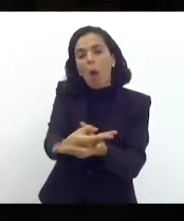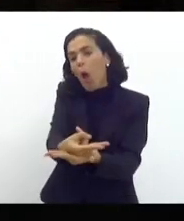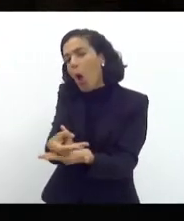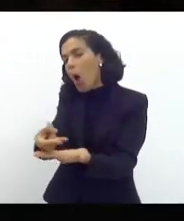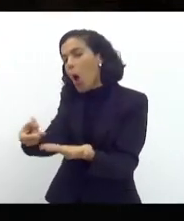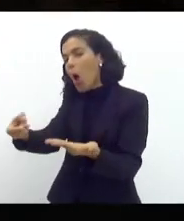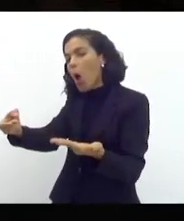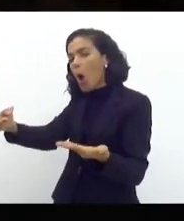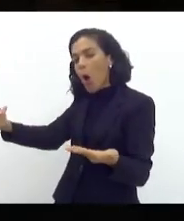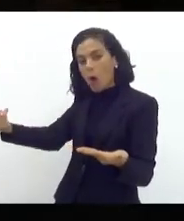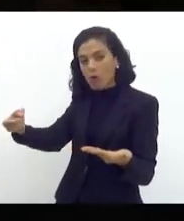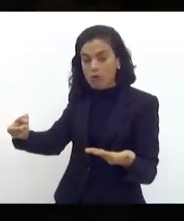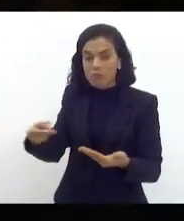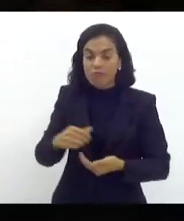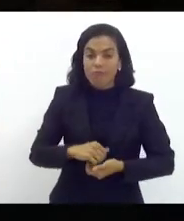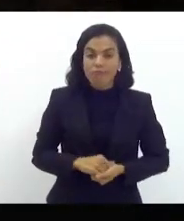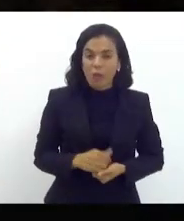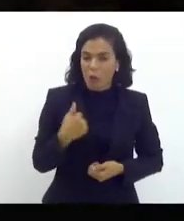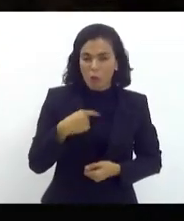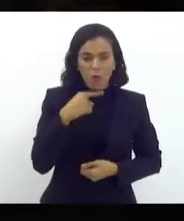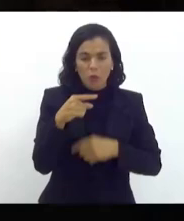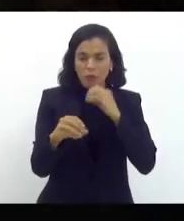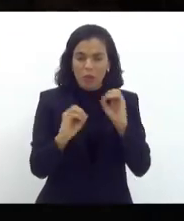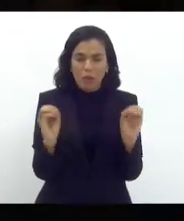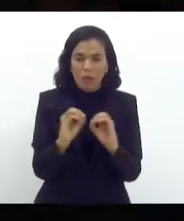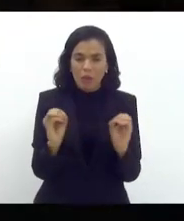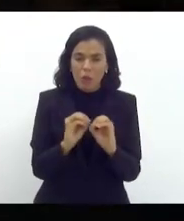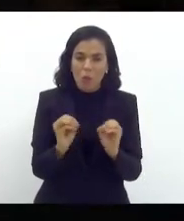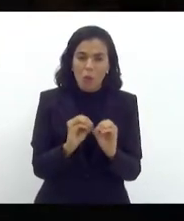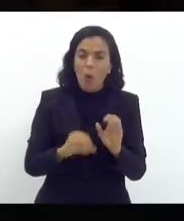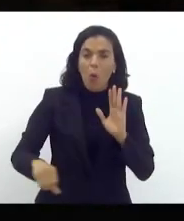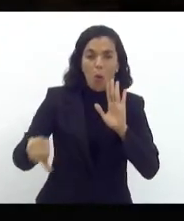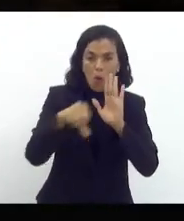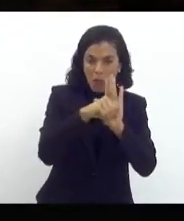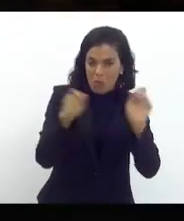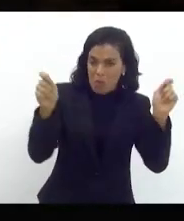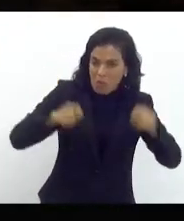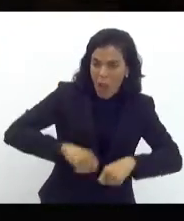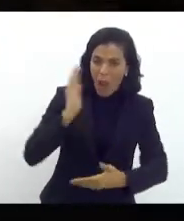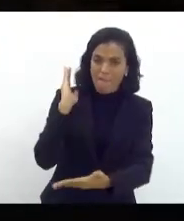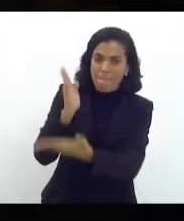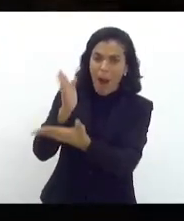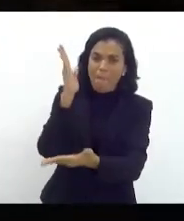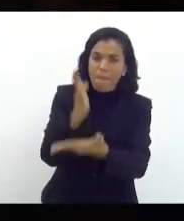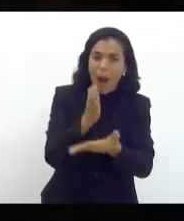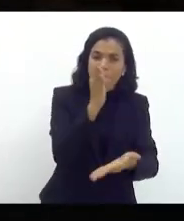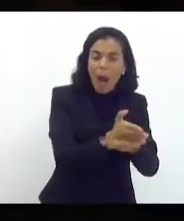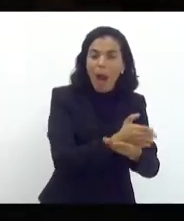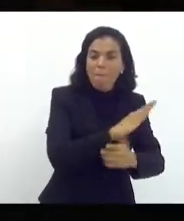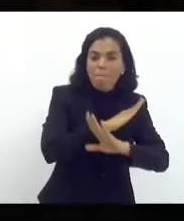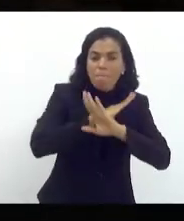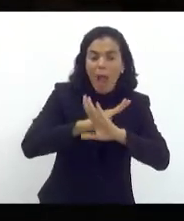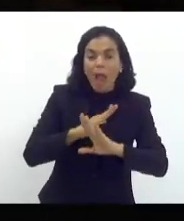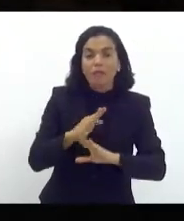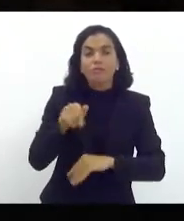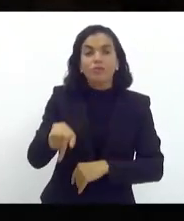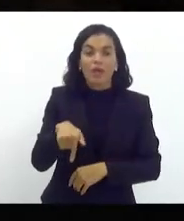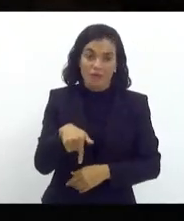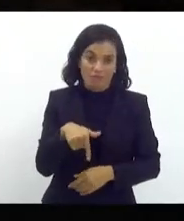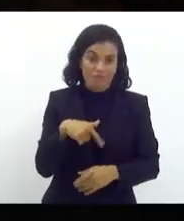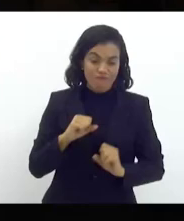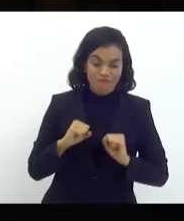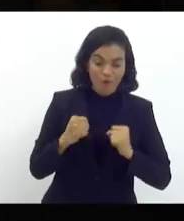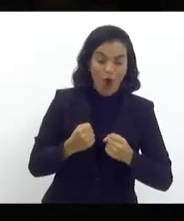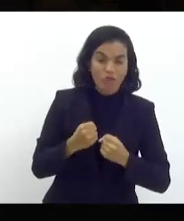eu não tenho dúvida de que o crime ele deve pode ser combatido pelas forças policiais Mas é